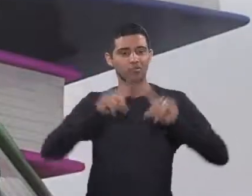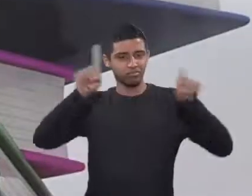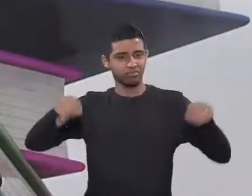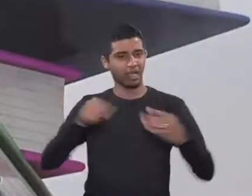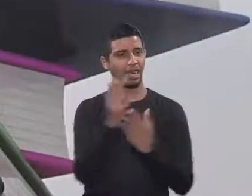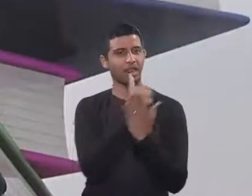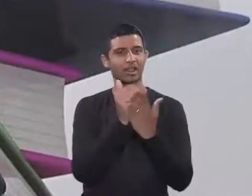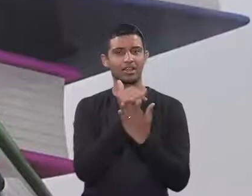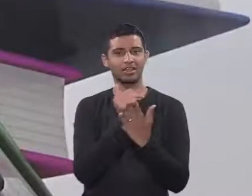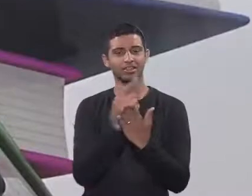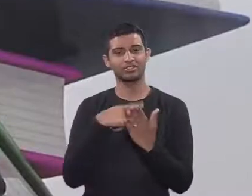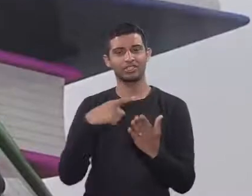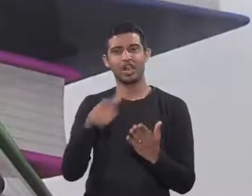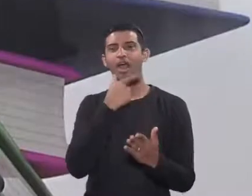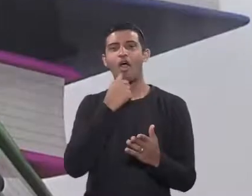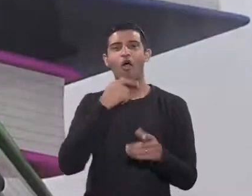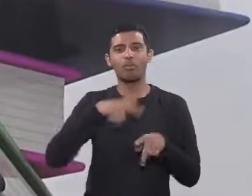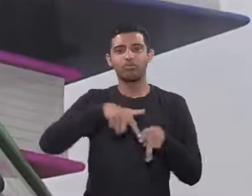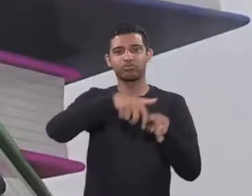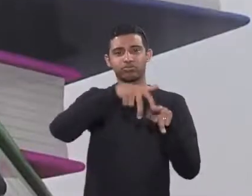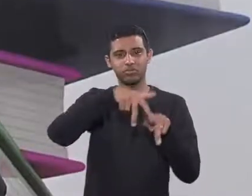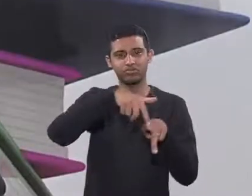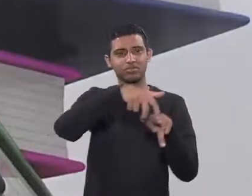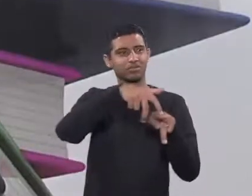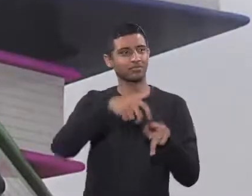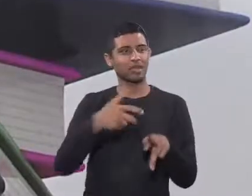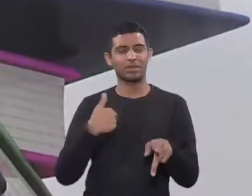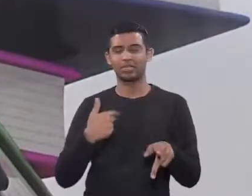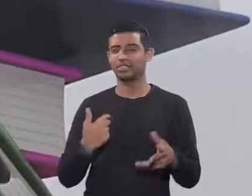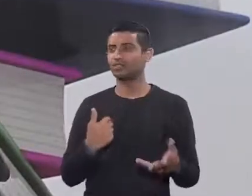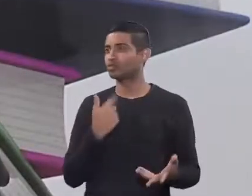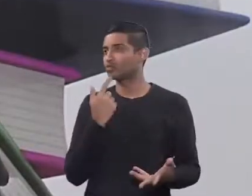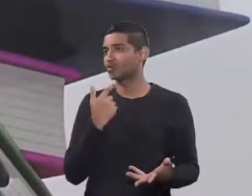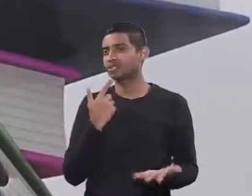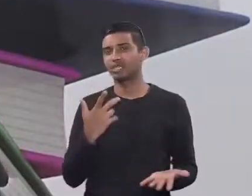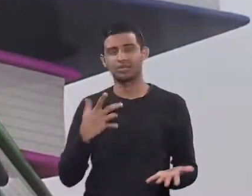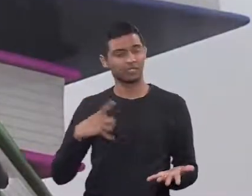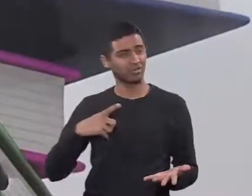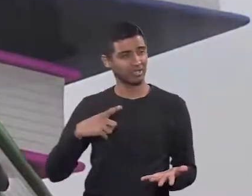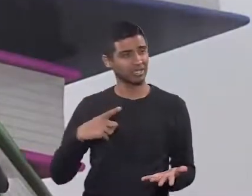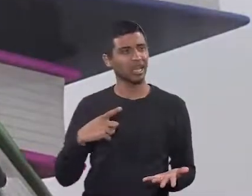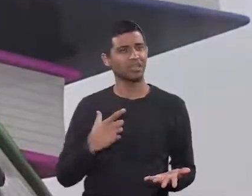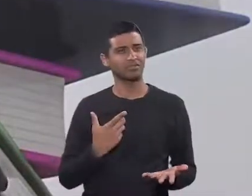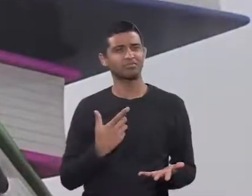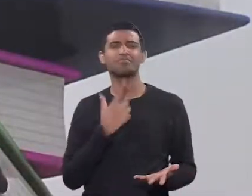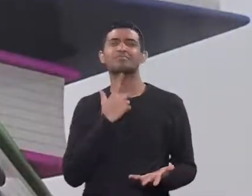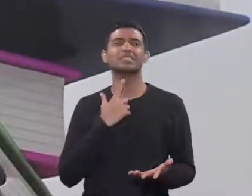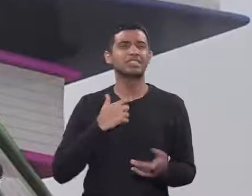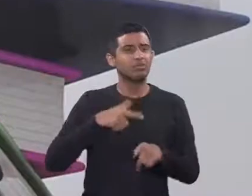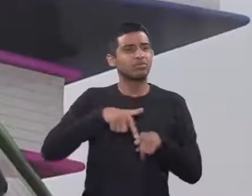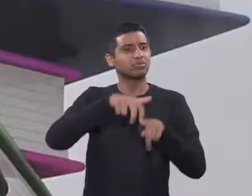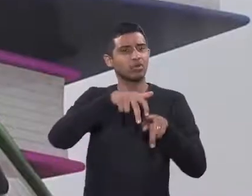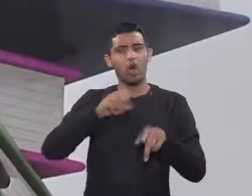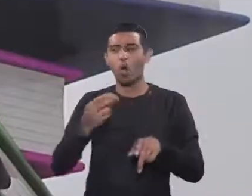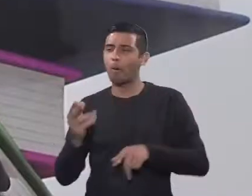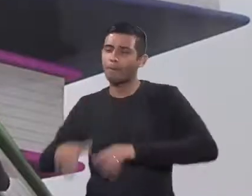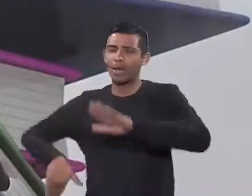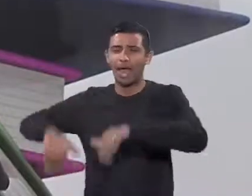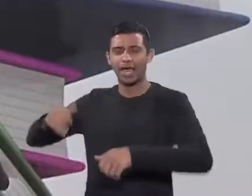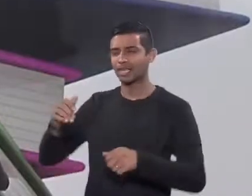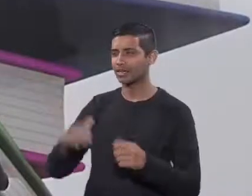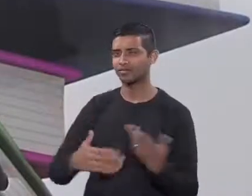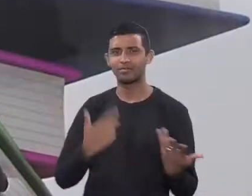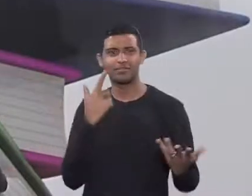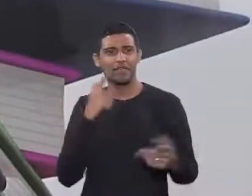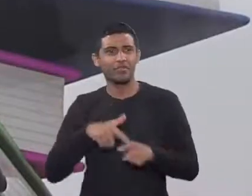tenho como andar de skate, mas eu tenho muita vontade de andar de skate, surfar. E quando eu estou pintando, eu consigo entrar no quadro.